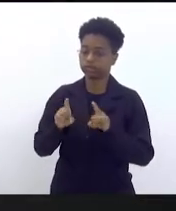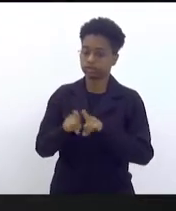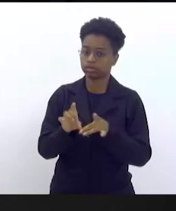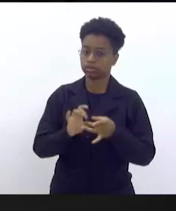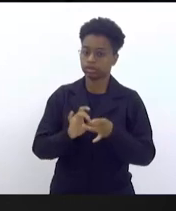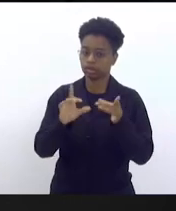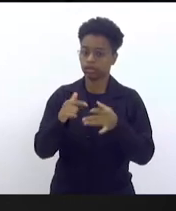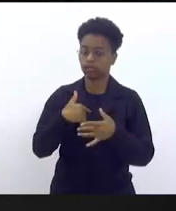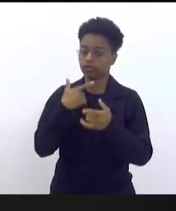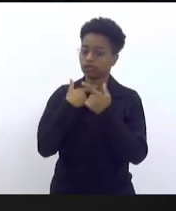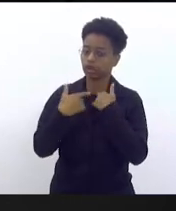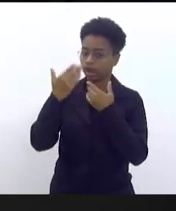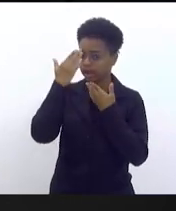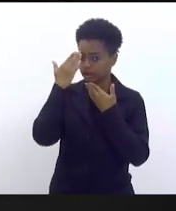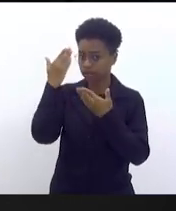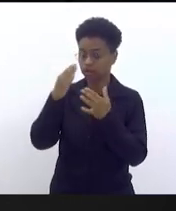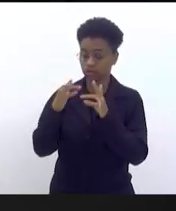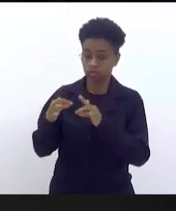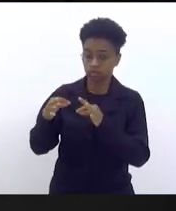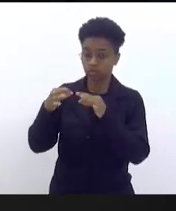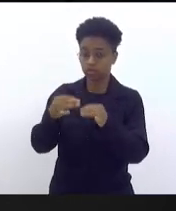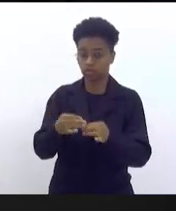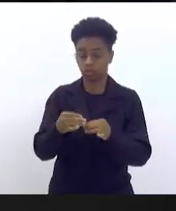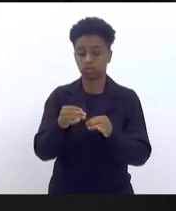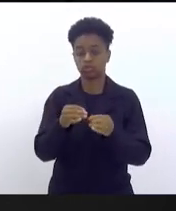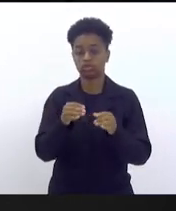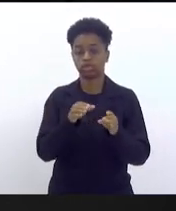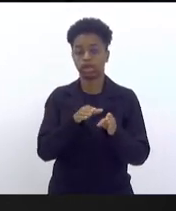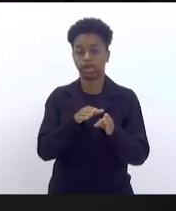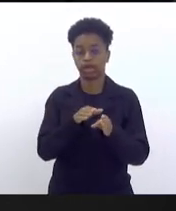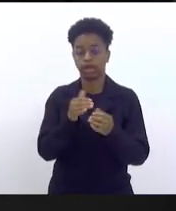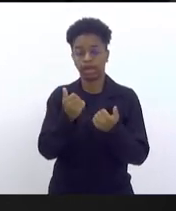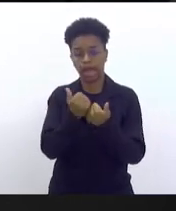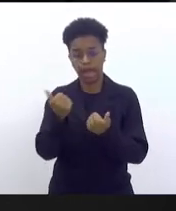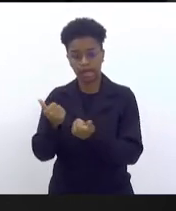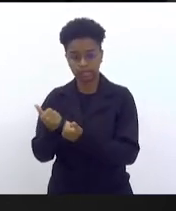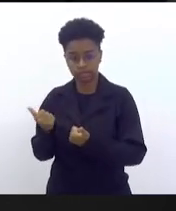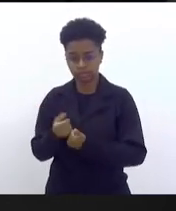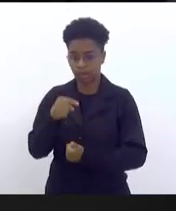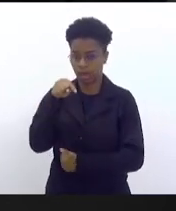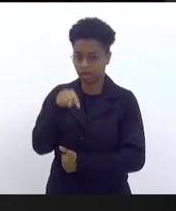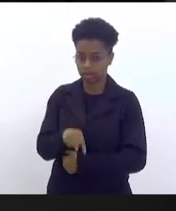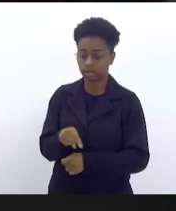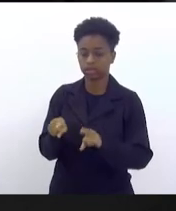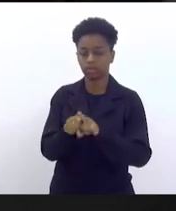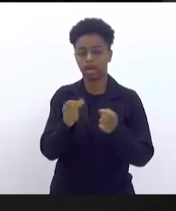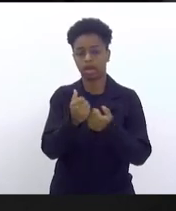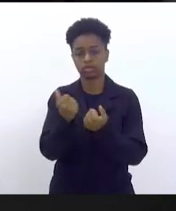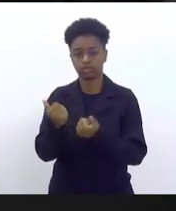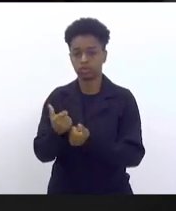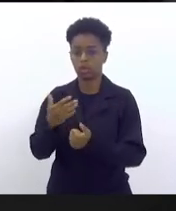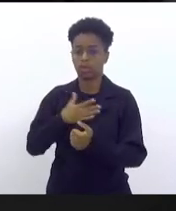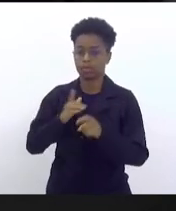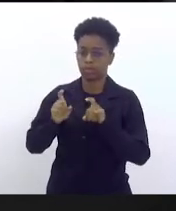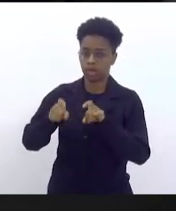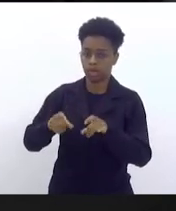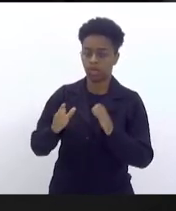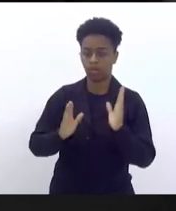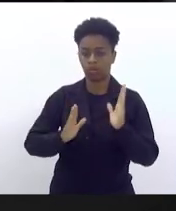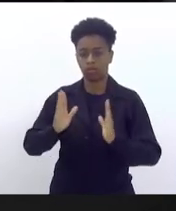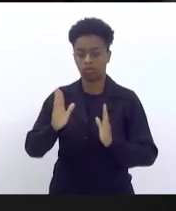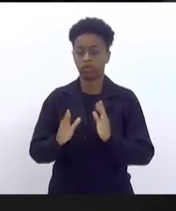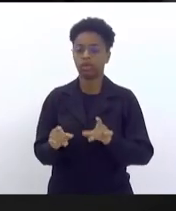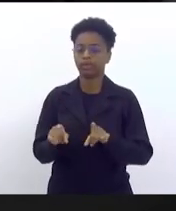quero agradecer a todos os assessores desta comissão aos assessores do meu mandato que